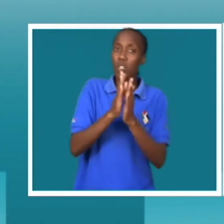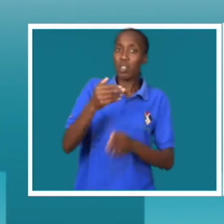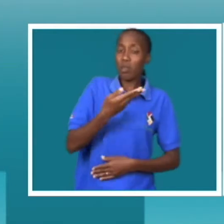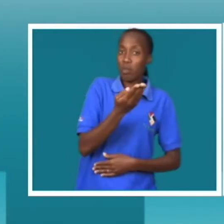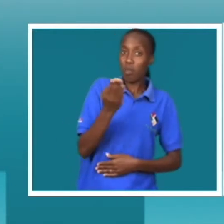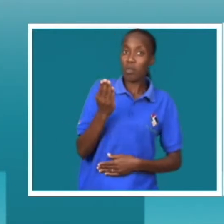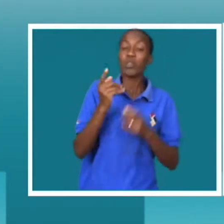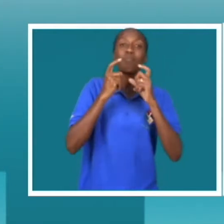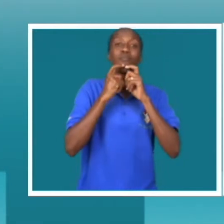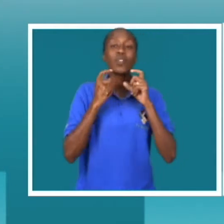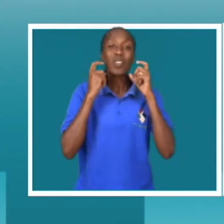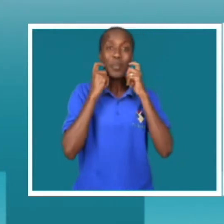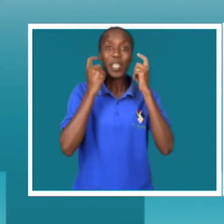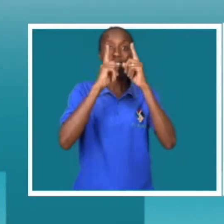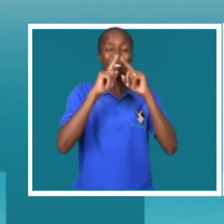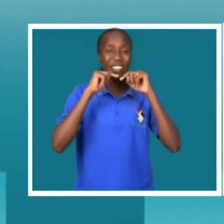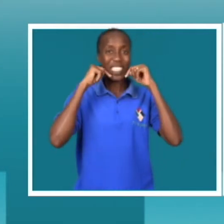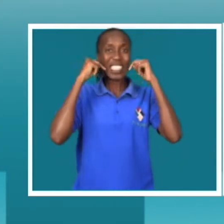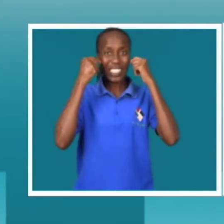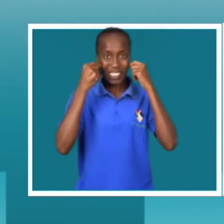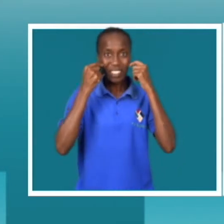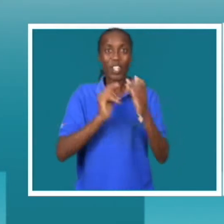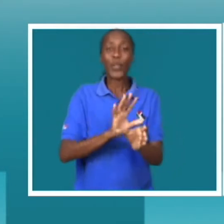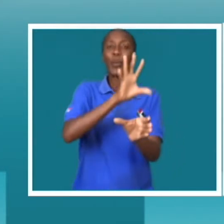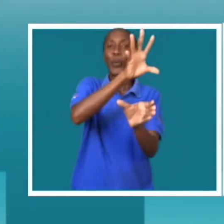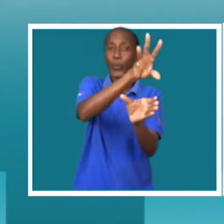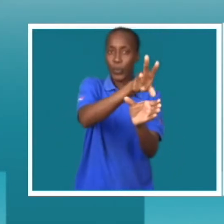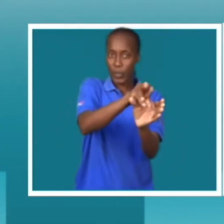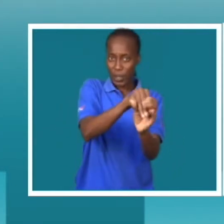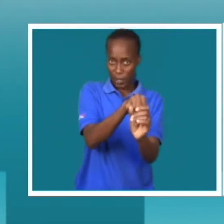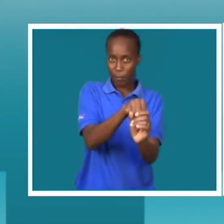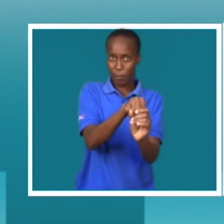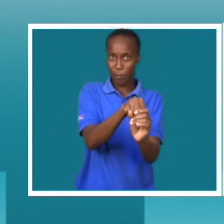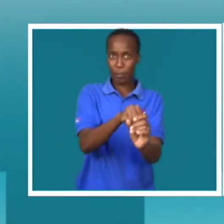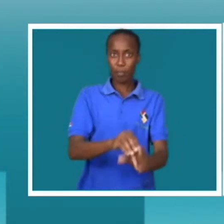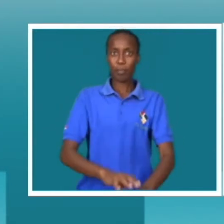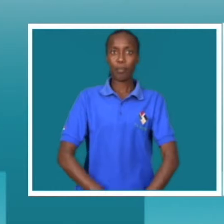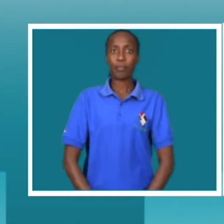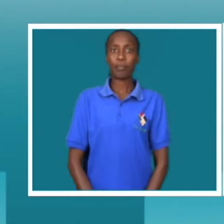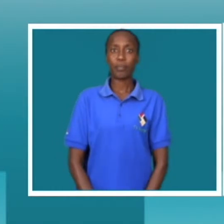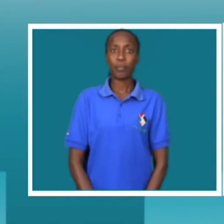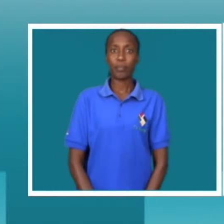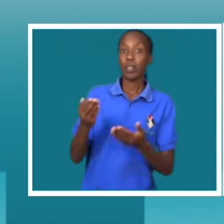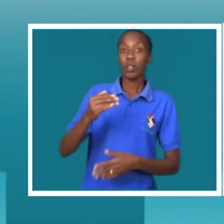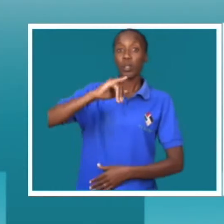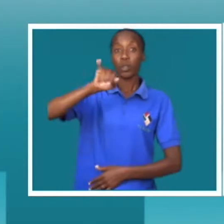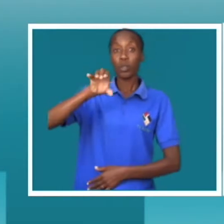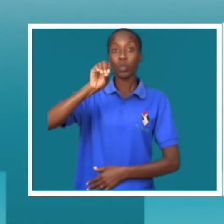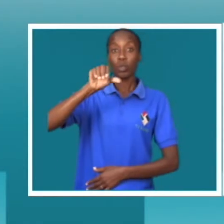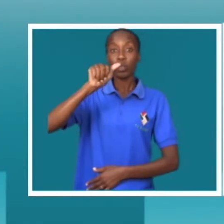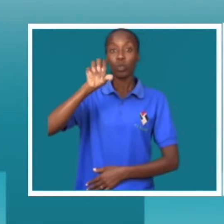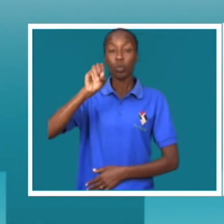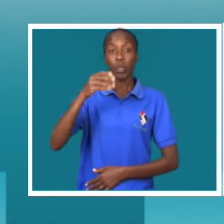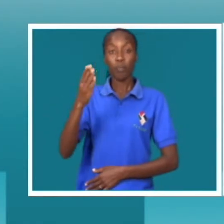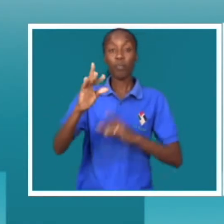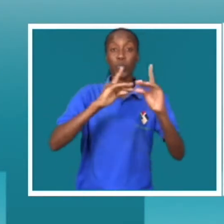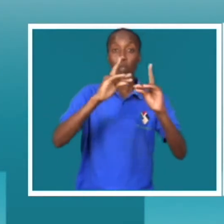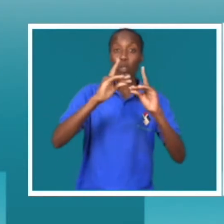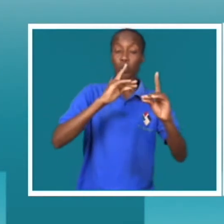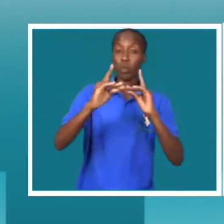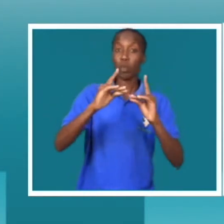deficiência. E assim agradeceremos. Teremos Moçambique feliz e inclusivo. Para João Pereira,